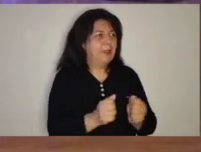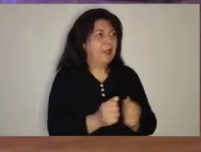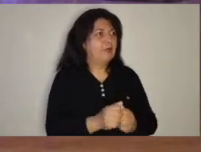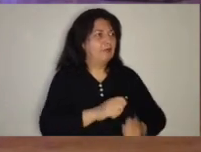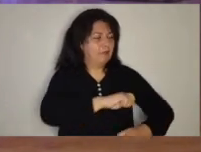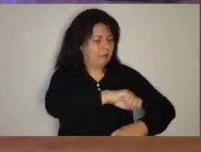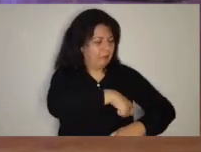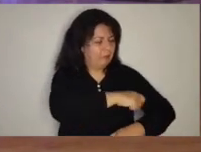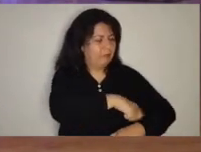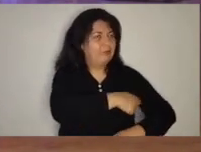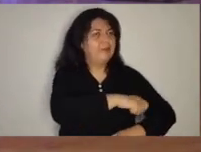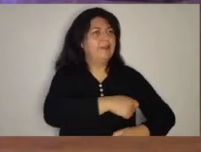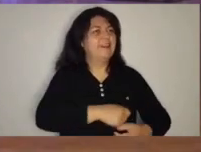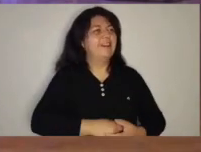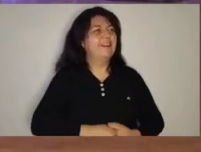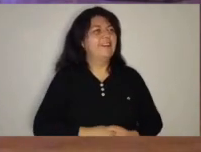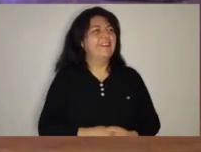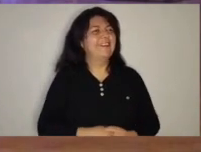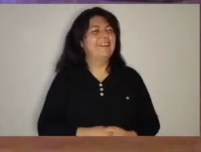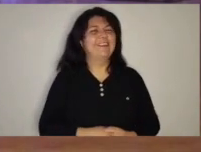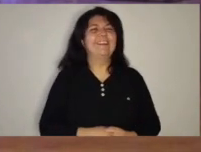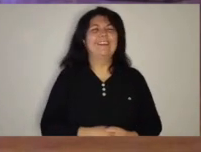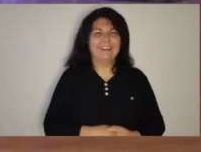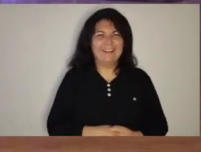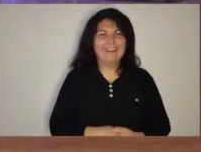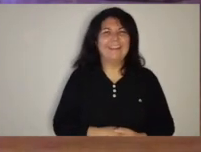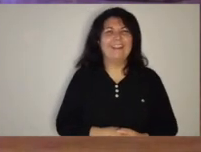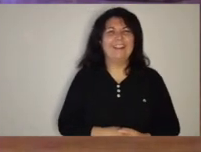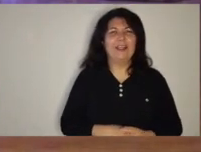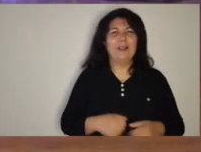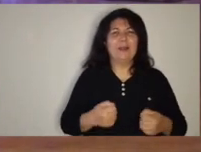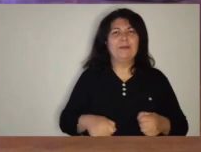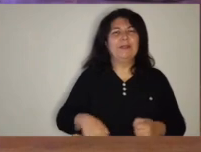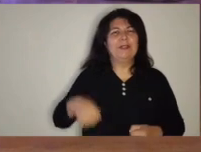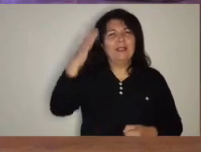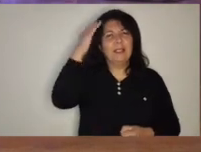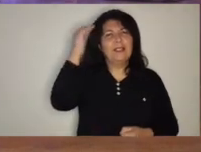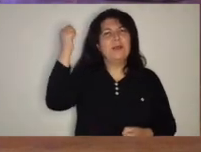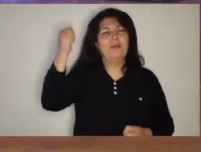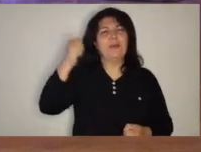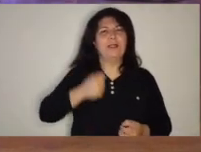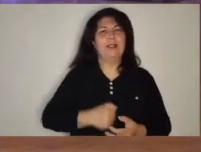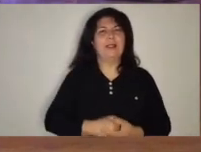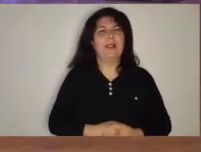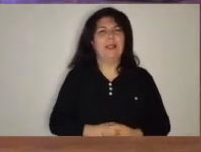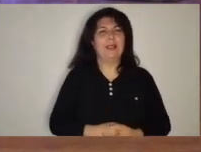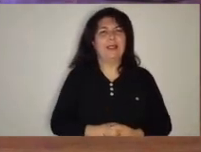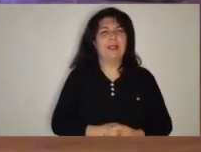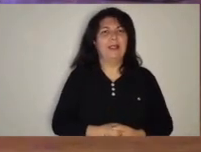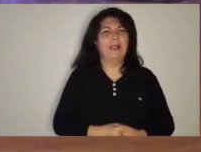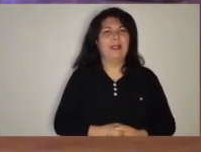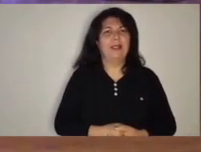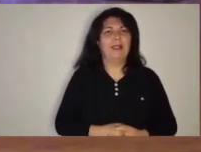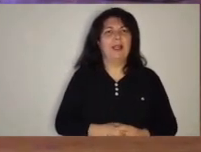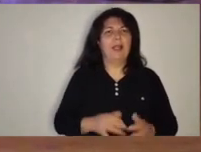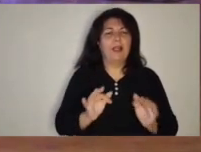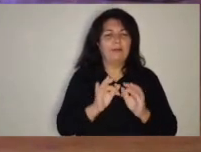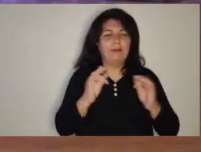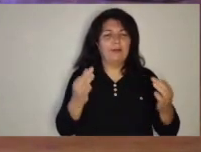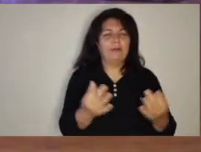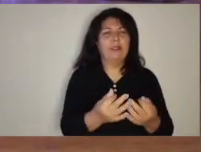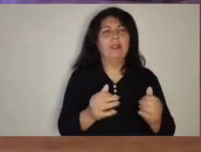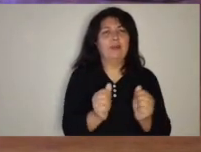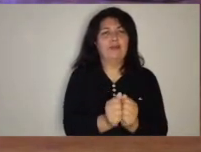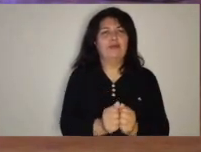filhos. Ensine eles que tem que praticar o romantismo sim. Vai lá, faz uma coisinha, coloca um jantar de velas